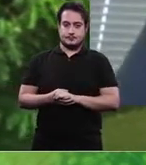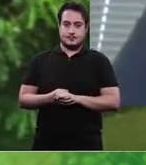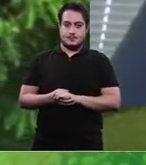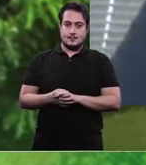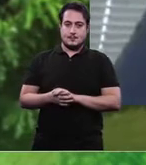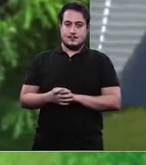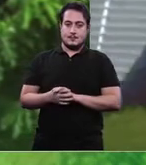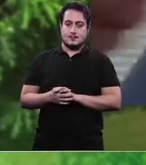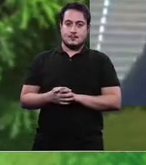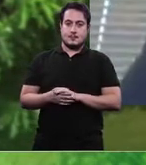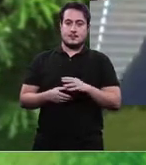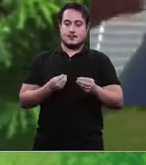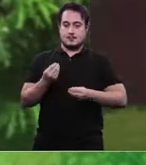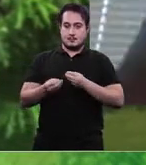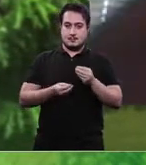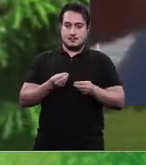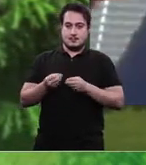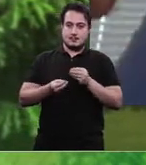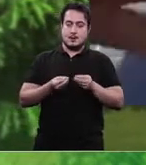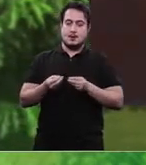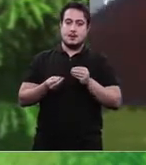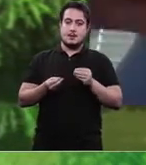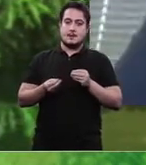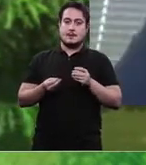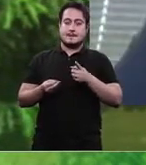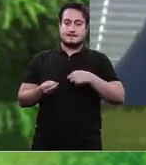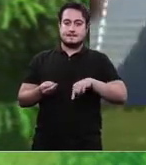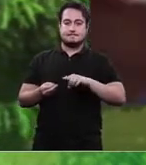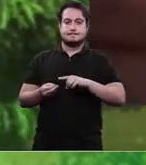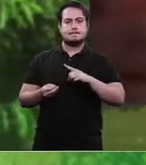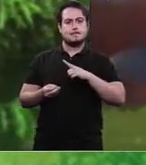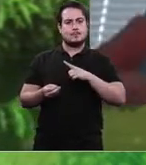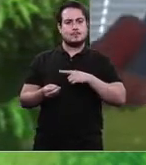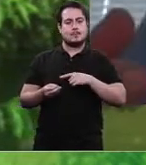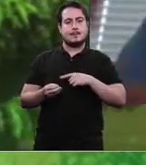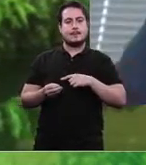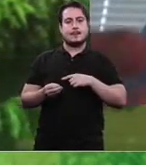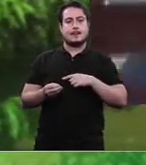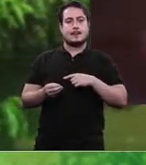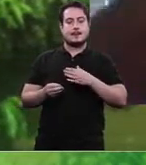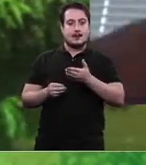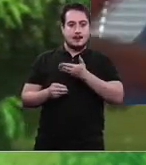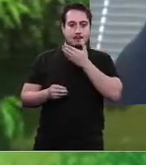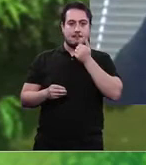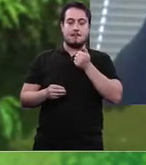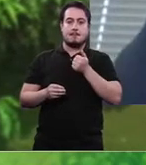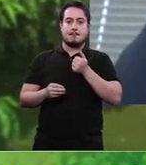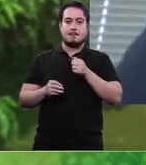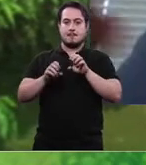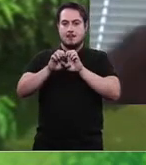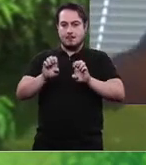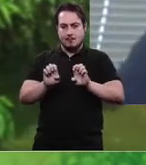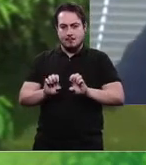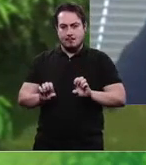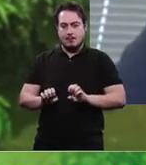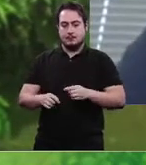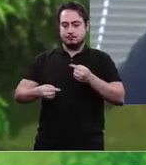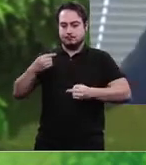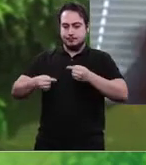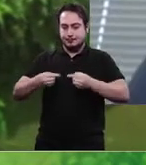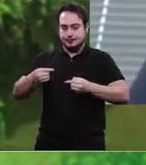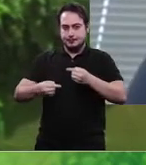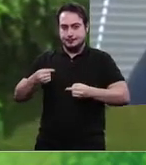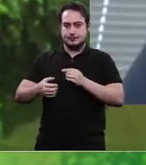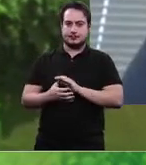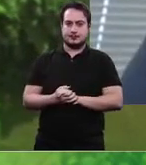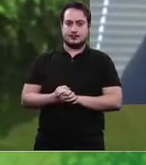como o Nelson mencionou, né, nós temos um desafio de melhorar essa infraestrutura e dar mais competitividade